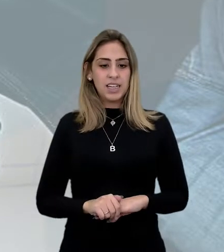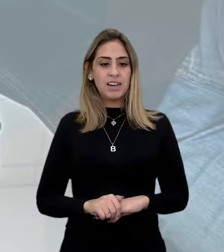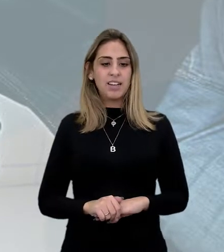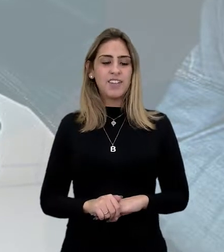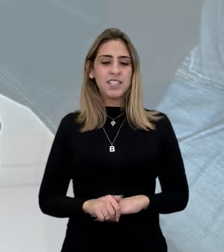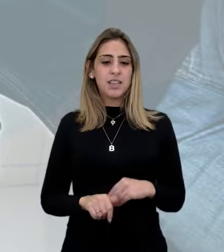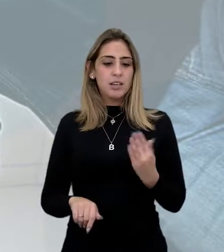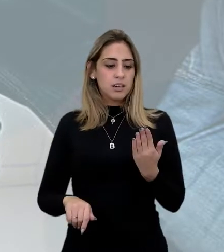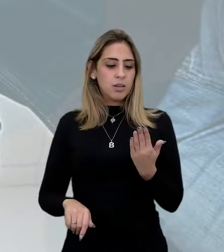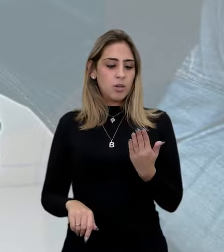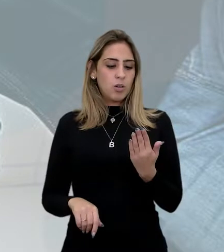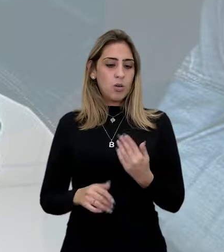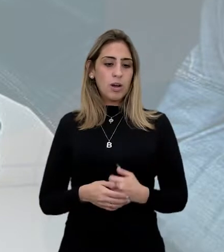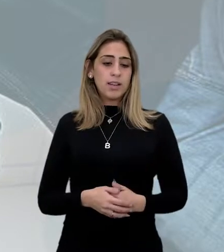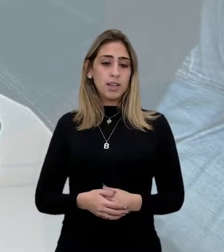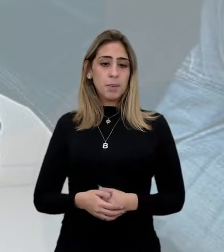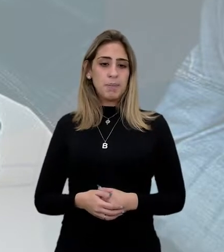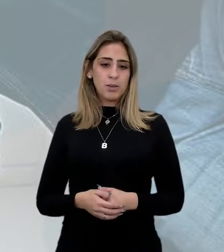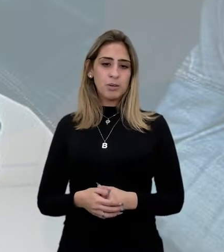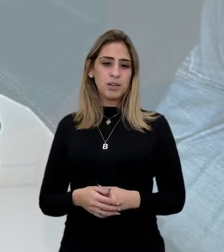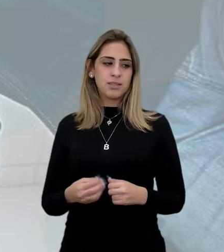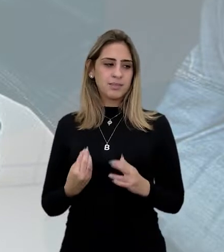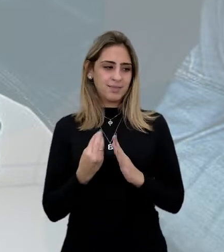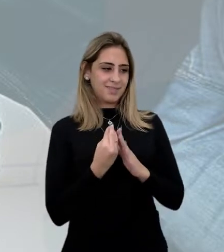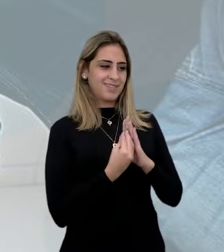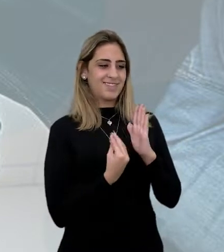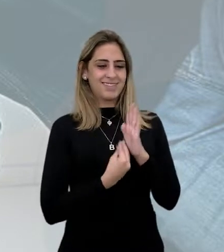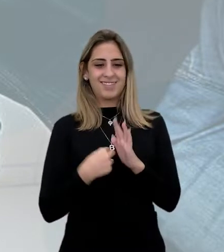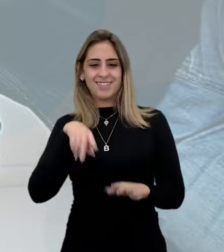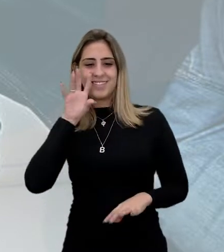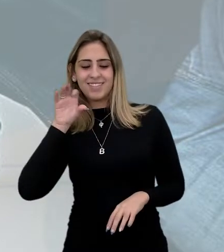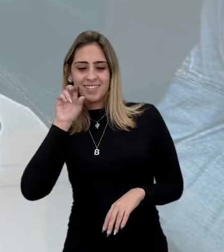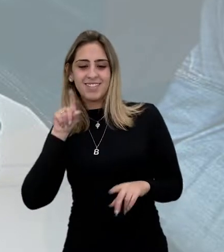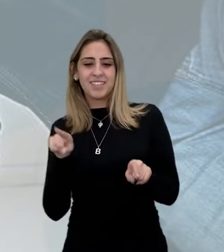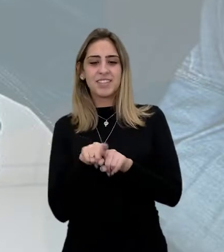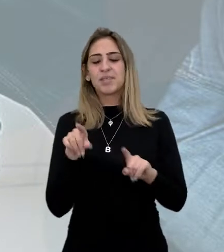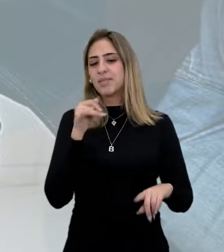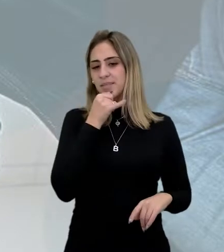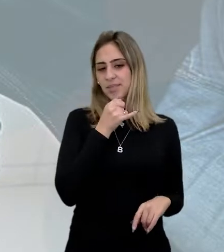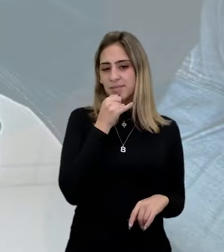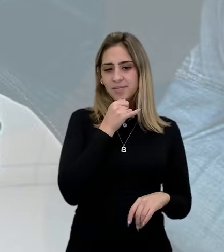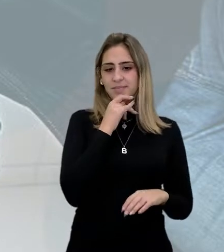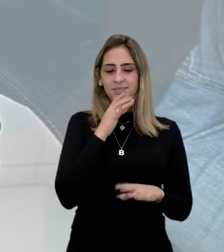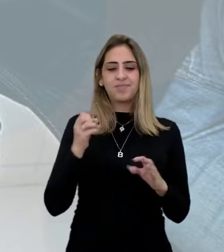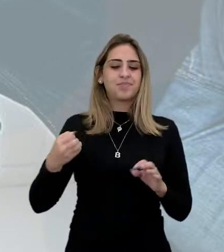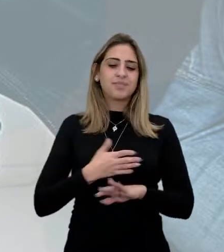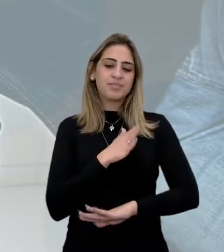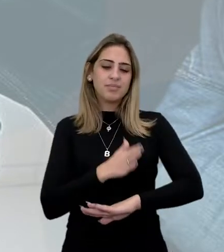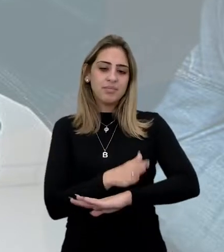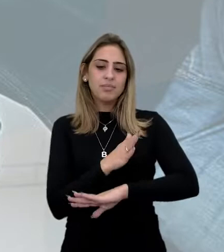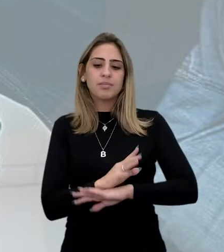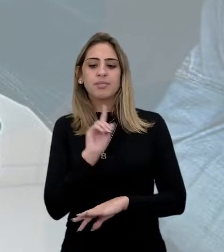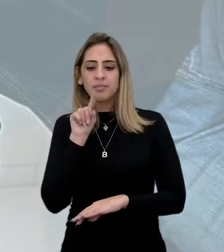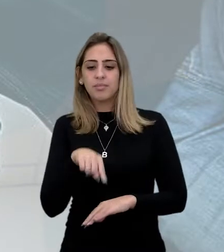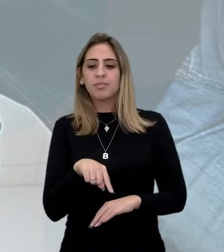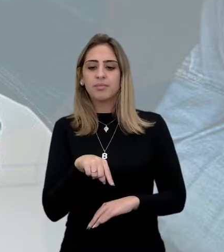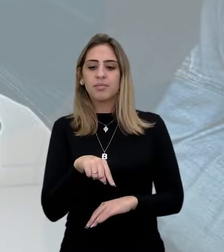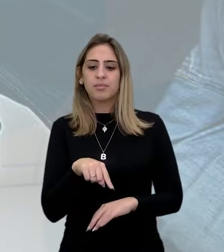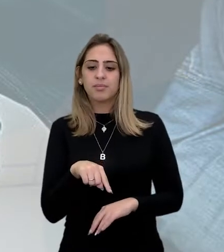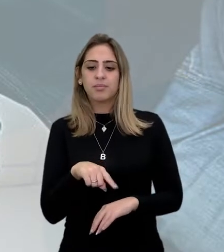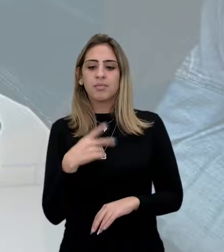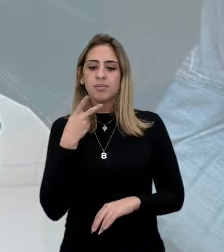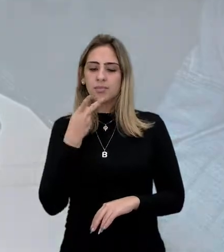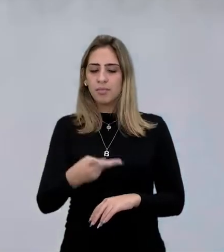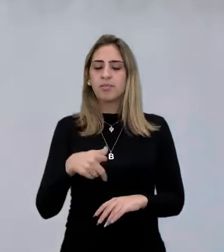as leis, elas não são feitas de uma maneira coerente com o que as pessoas vivem. Então, por exemplo, a classe média é a classe que, vamos